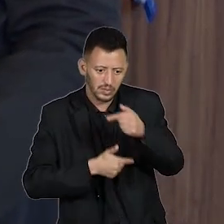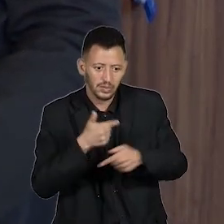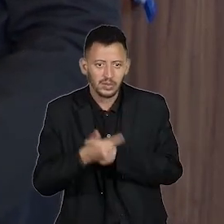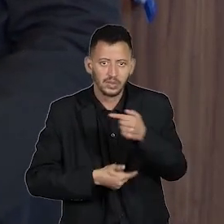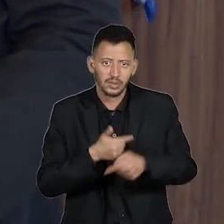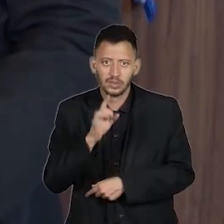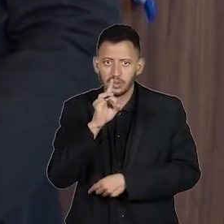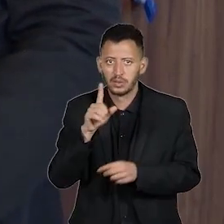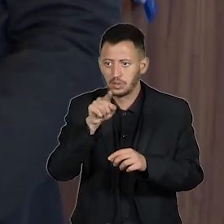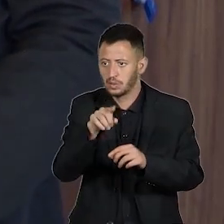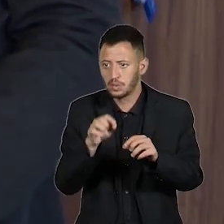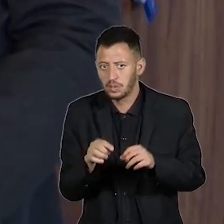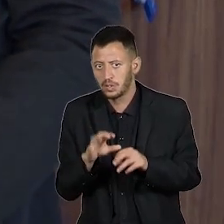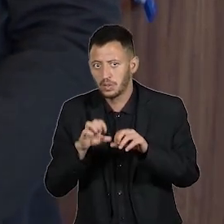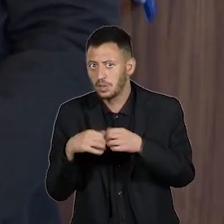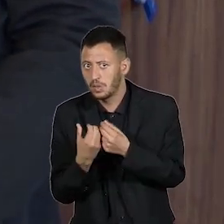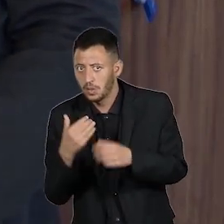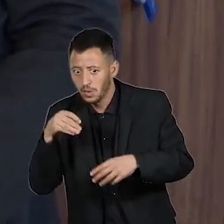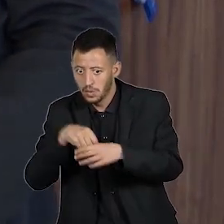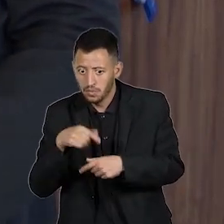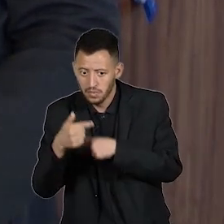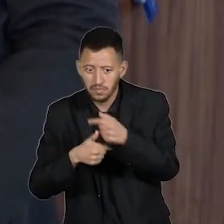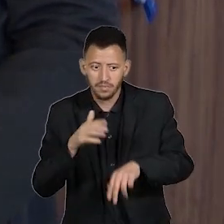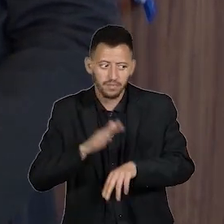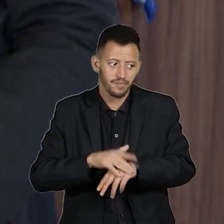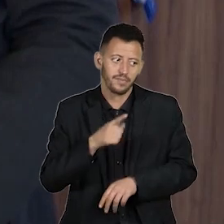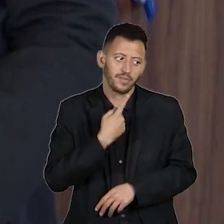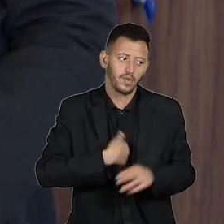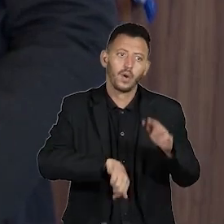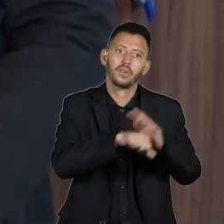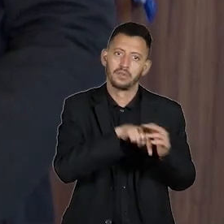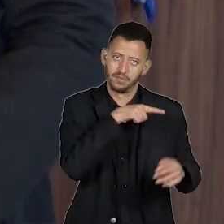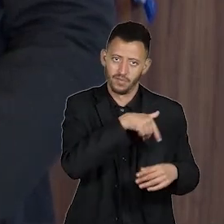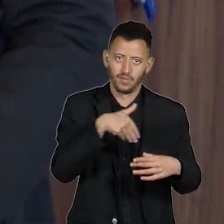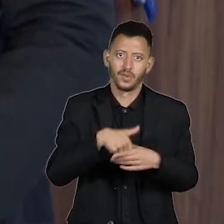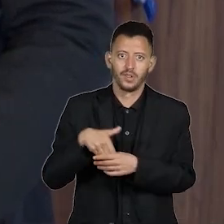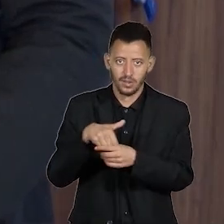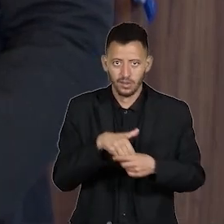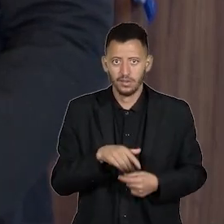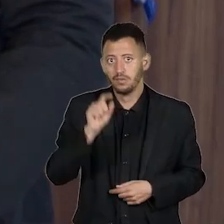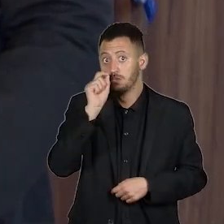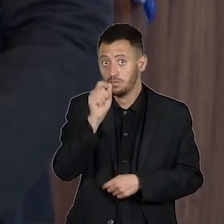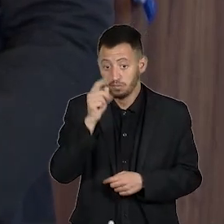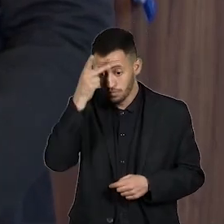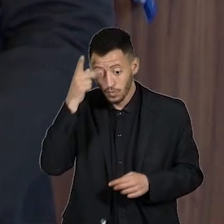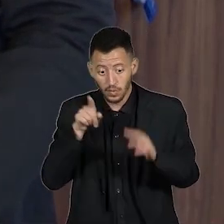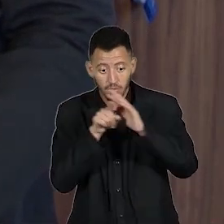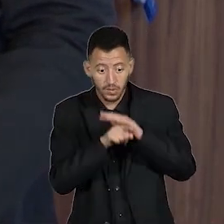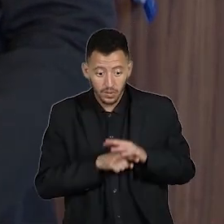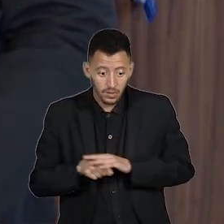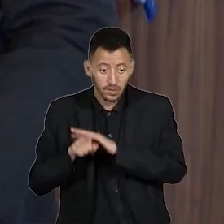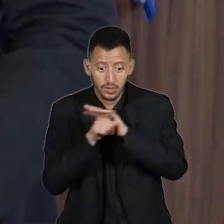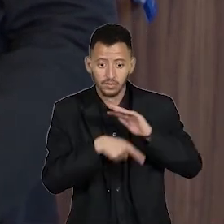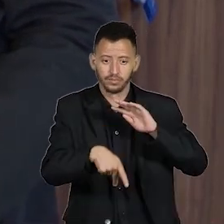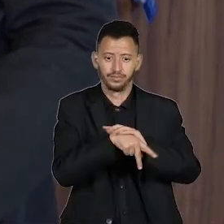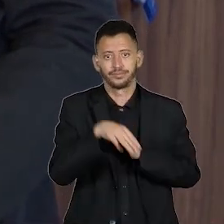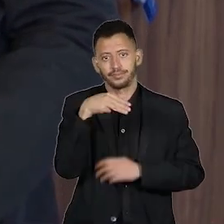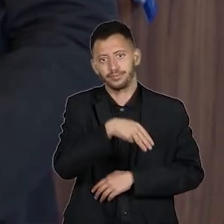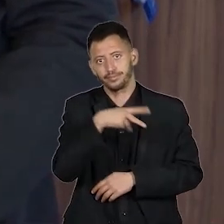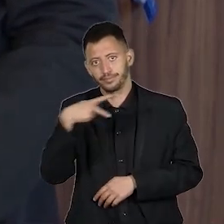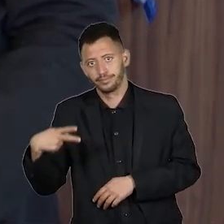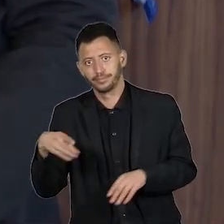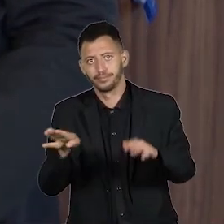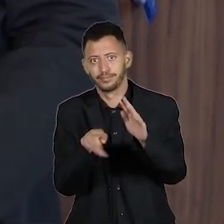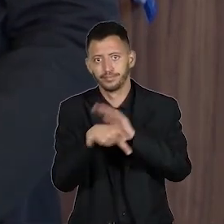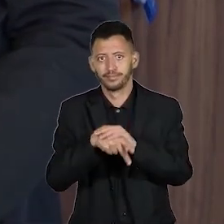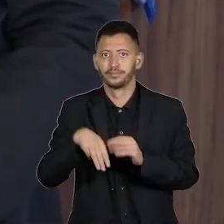um ilícito trabalhista, não é que é cometido no ambiente de trabalho, e é um crime eleitoral. E quem investiga isso é o